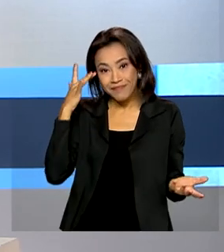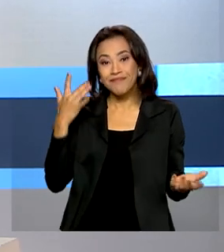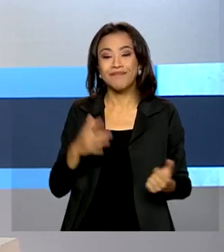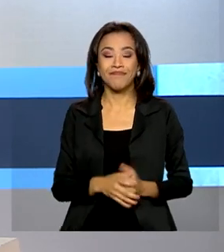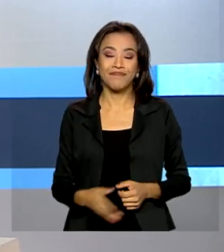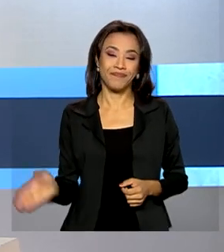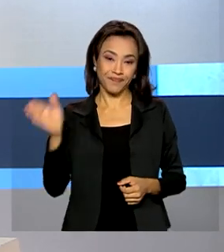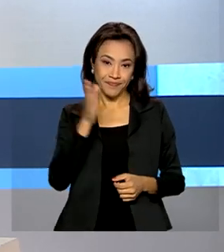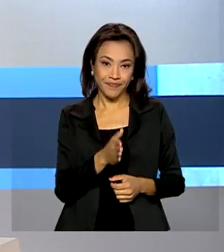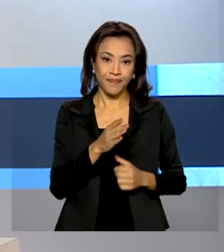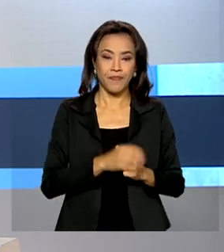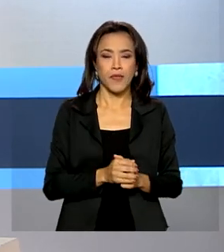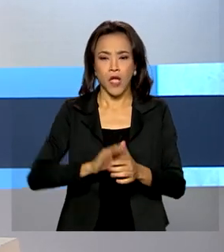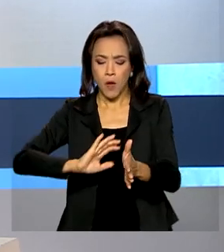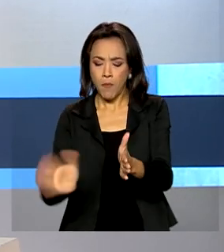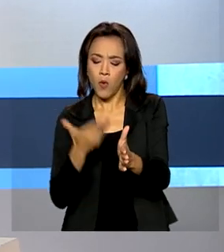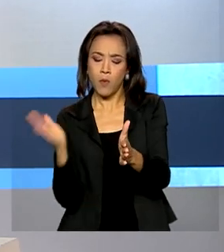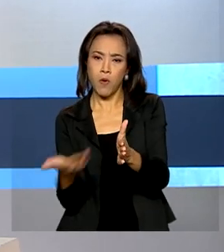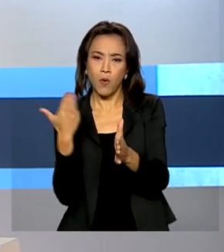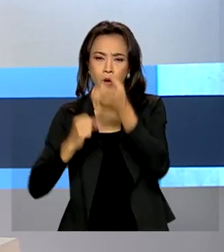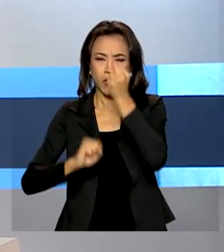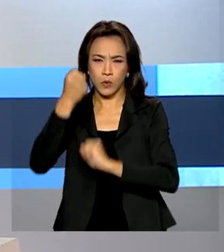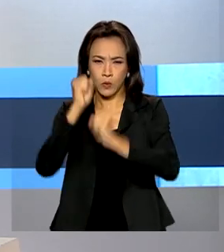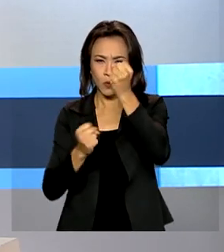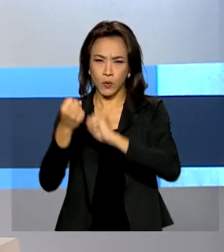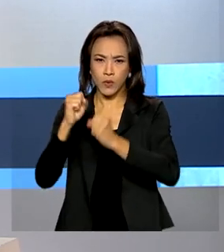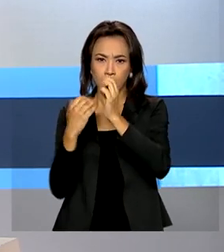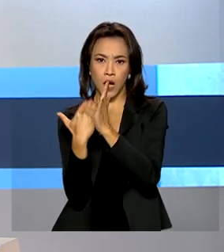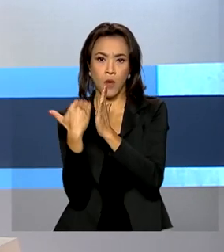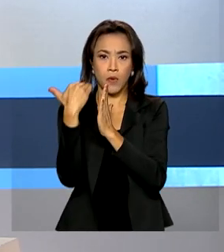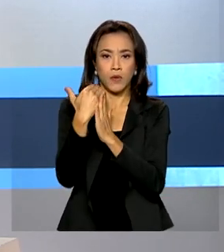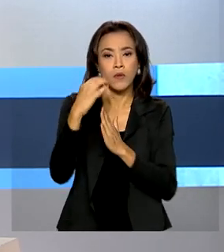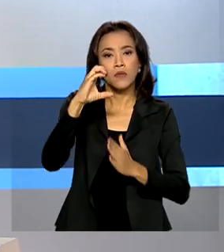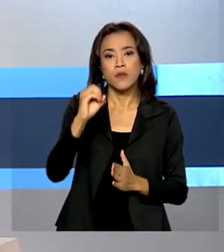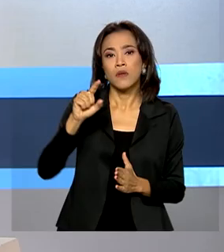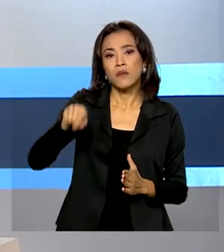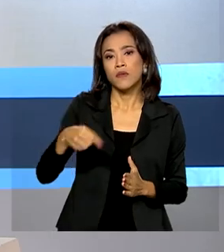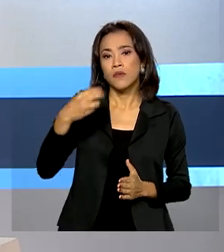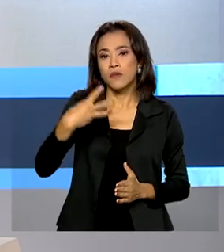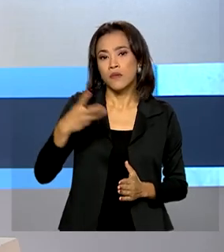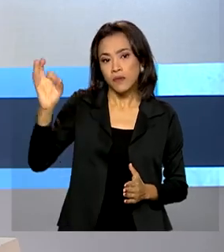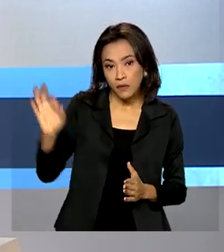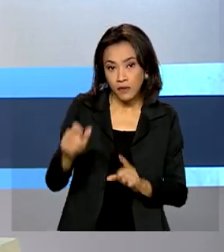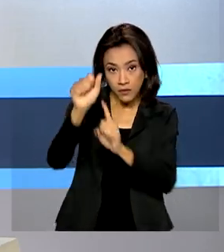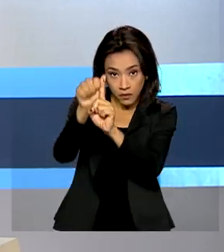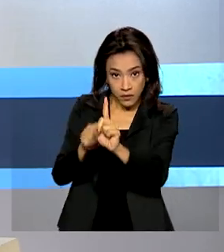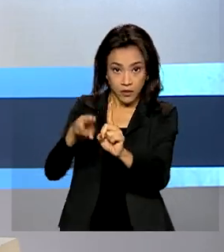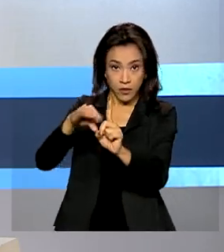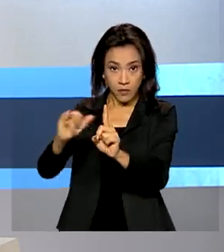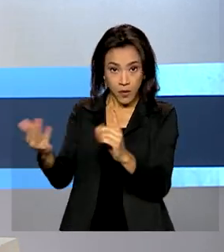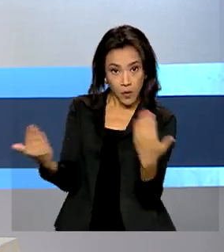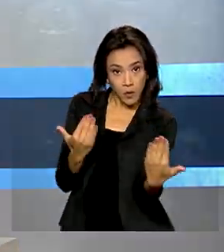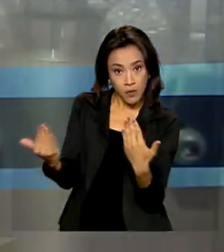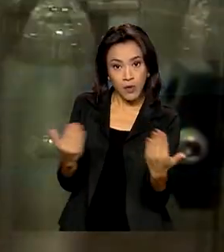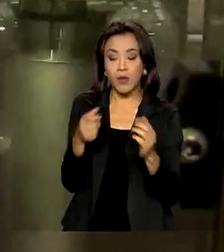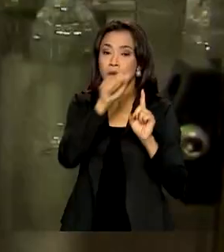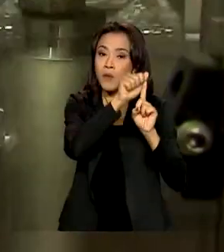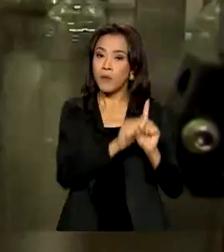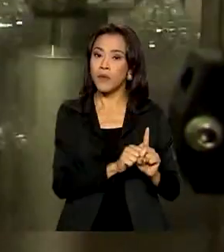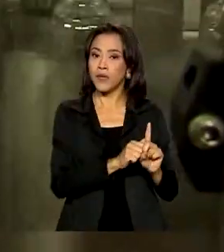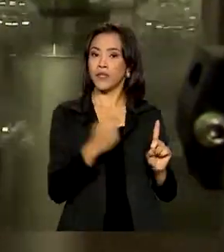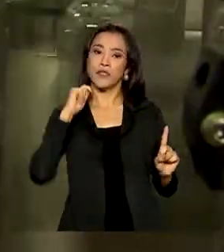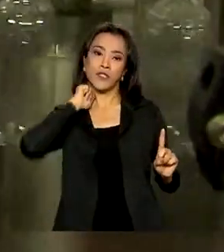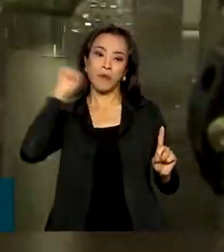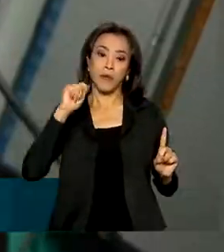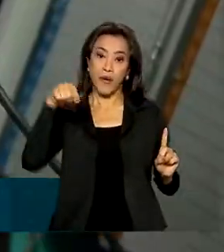e a produção industrial cresceu 0,3 por cento em Maio em comparação com Abril Essa é a